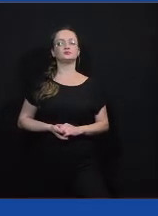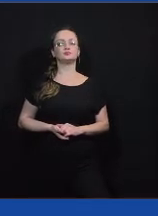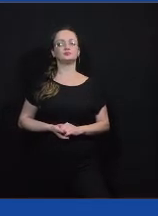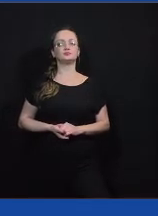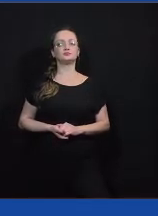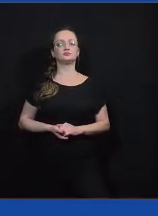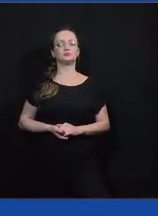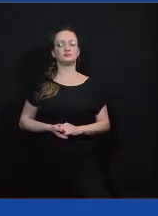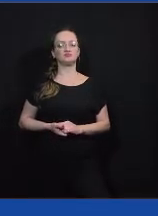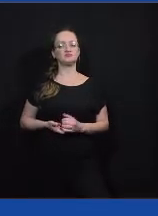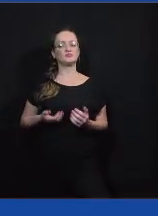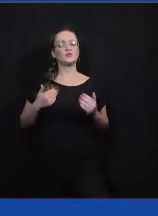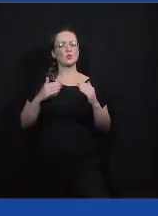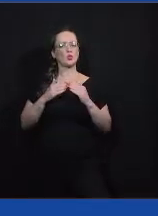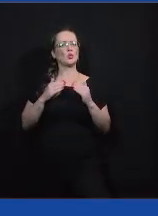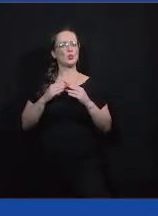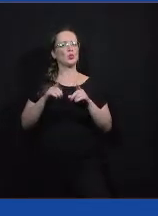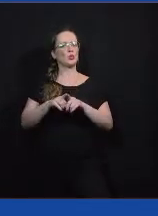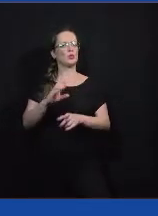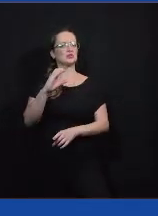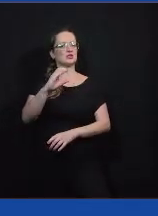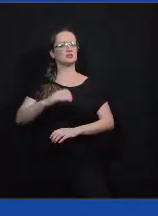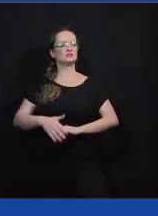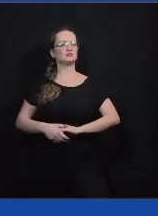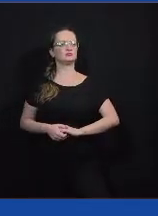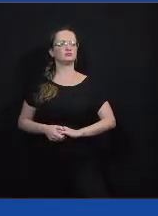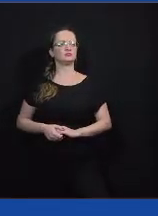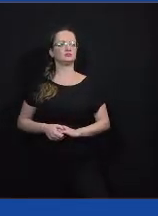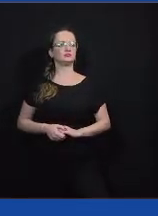Eu também acho que eu vou descer